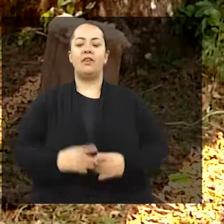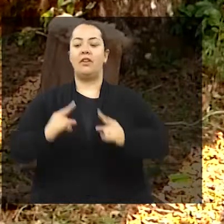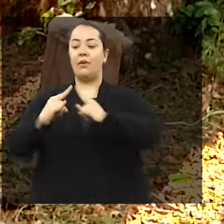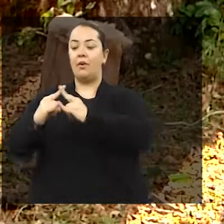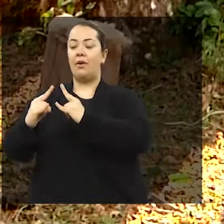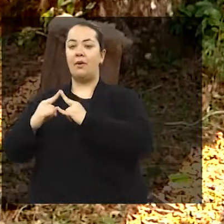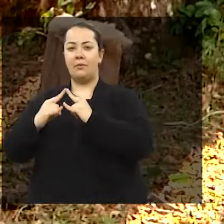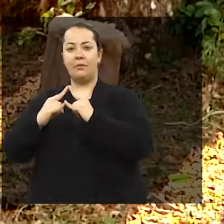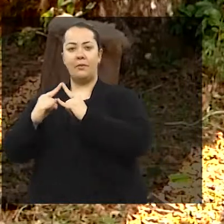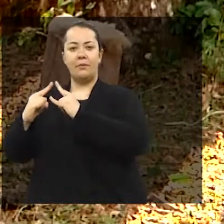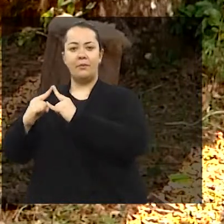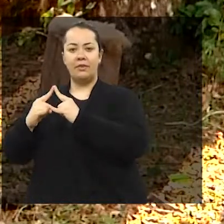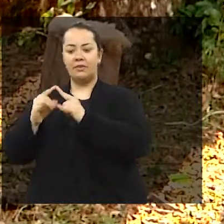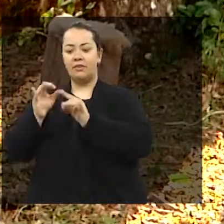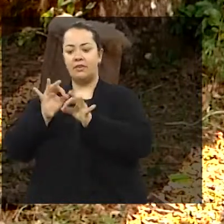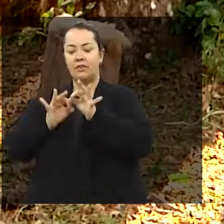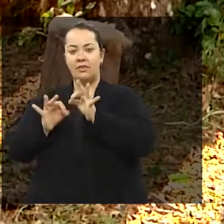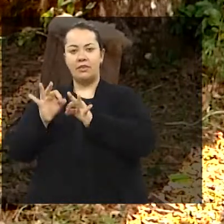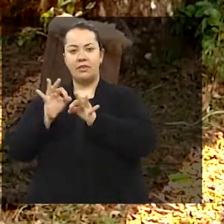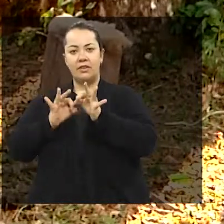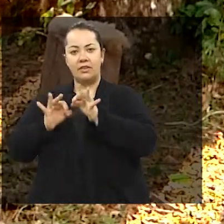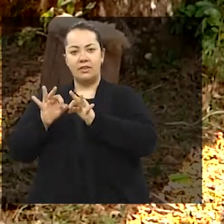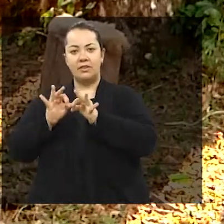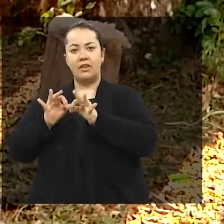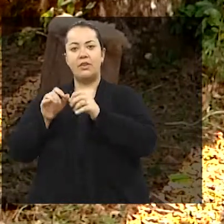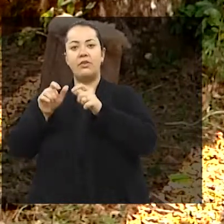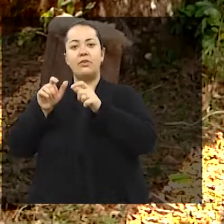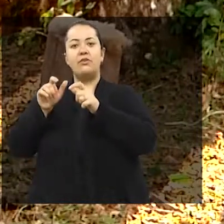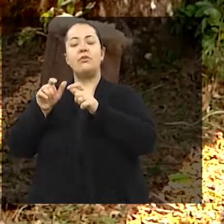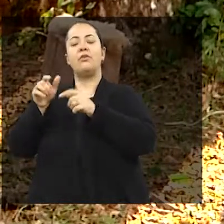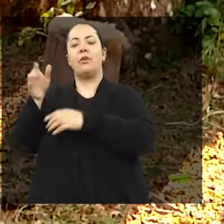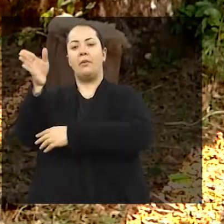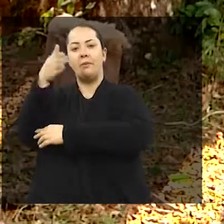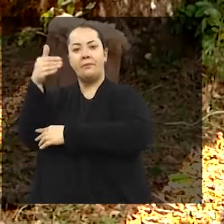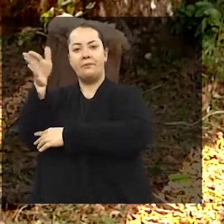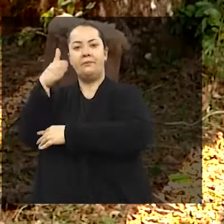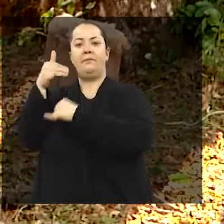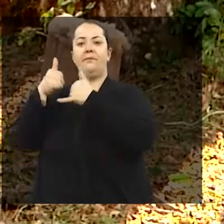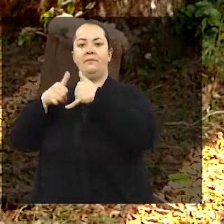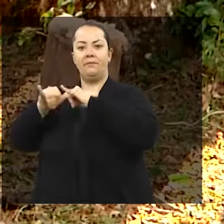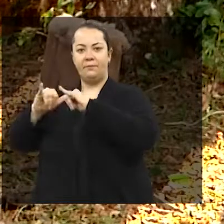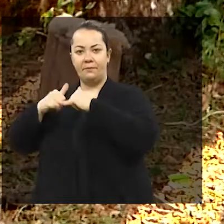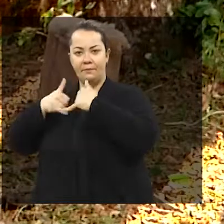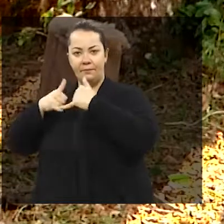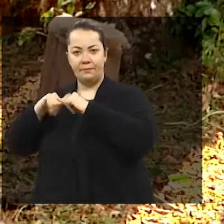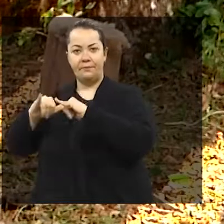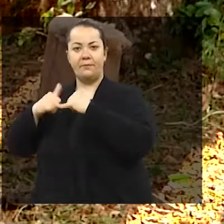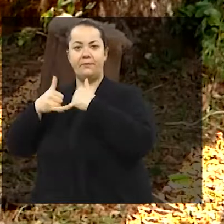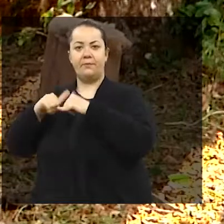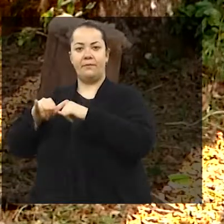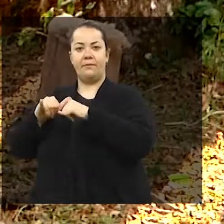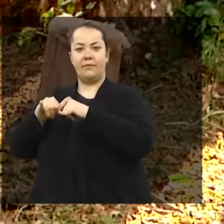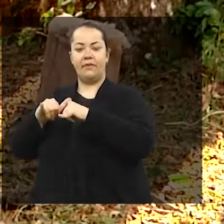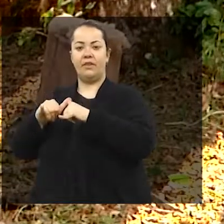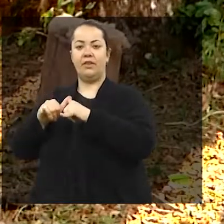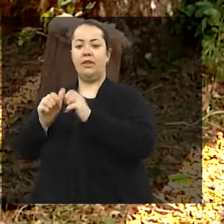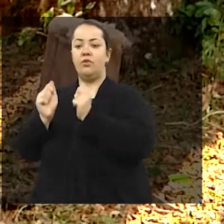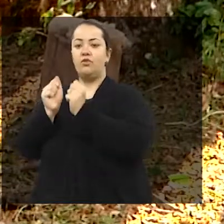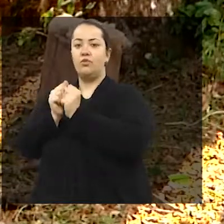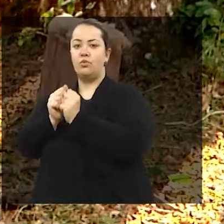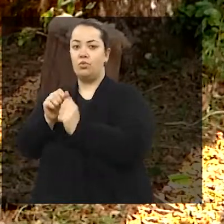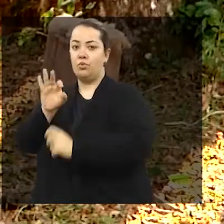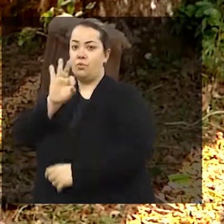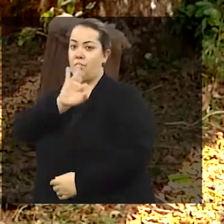mas nessa época então era abrigada a secretaria estadual através da sua coordenadoria regional